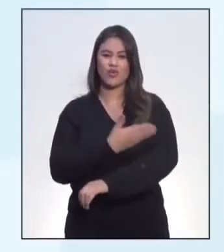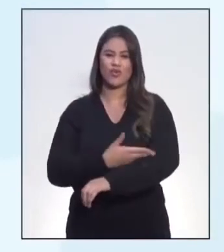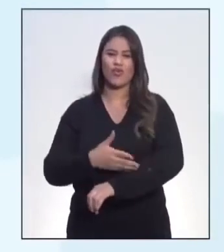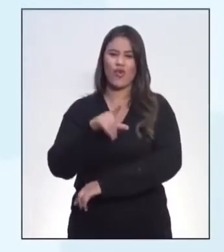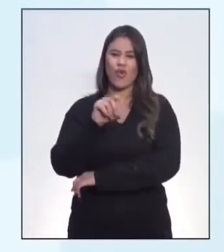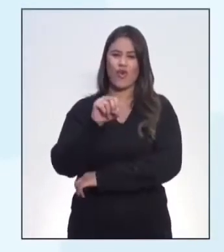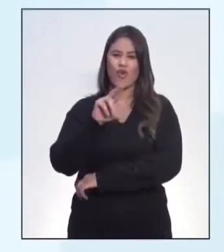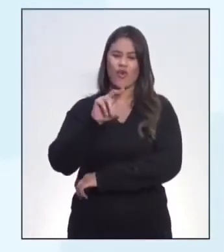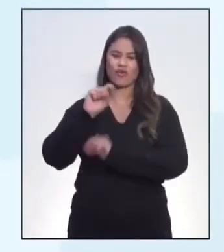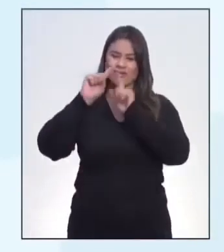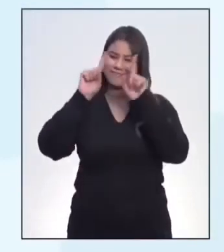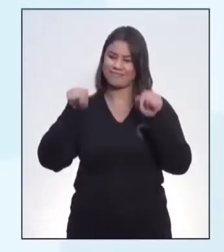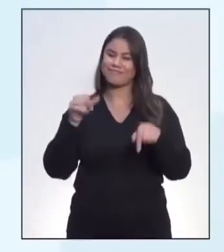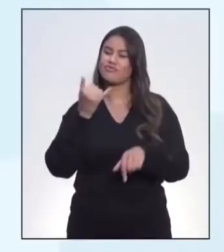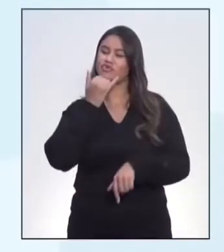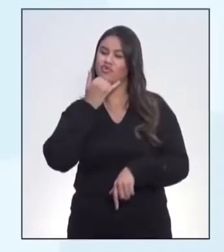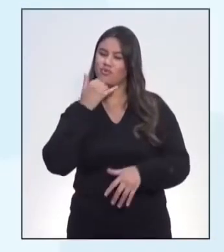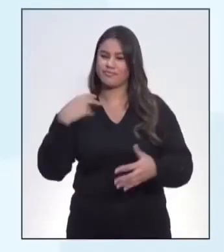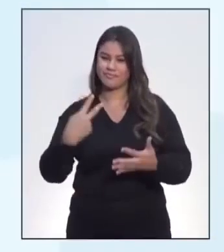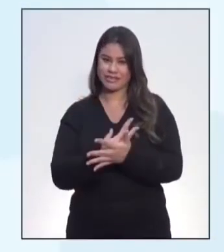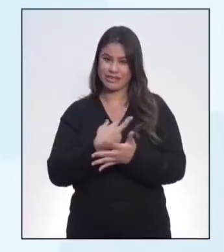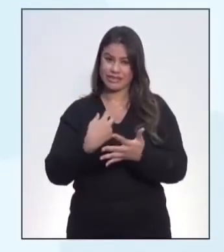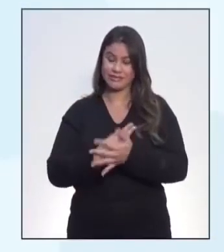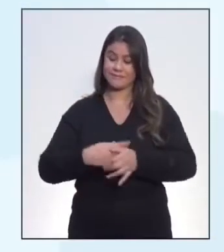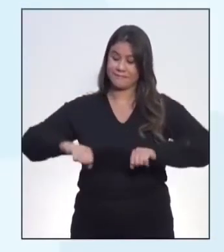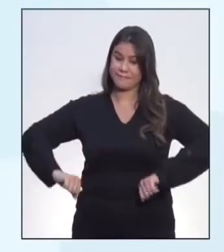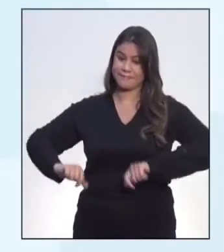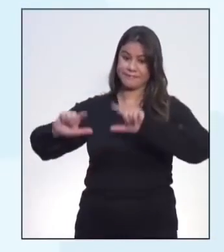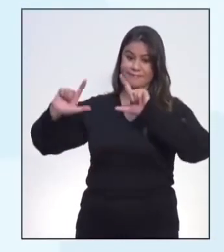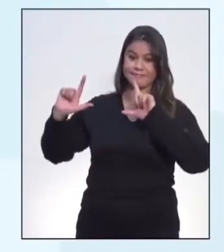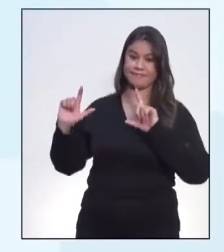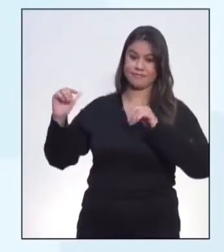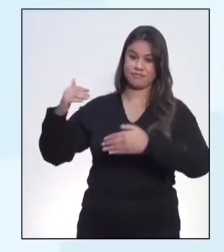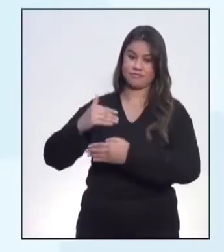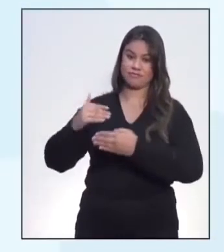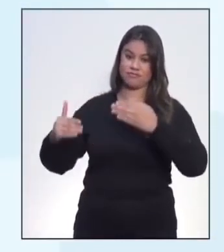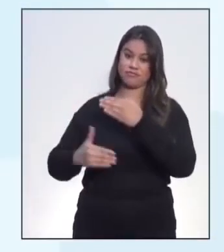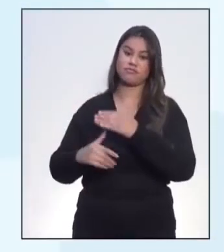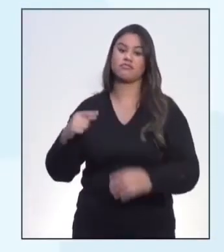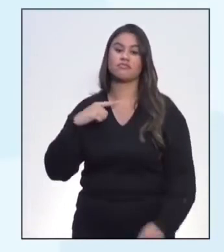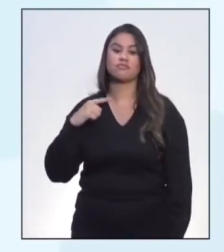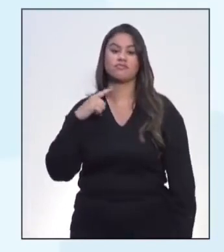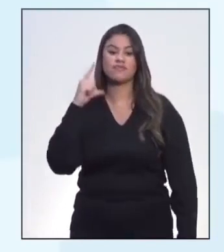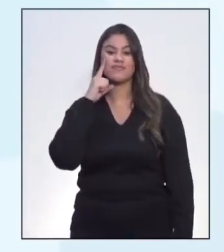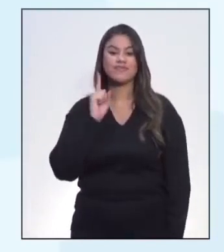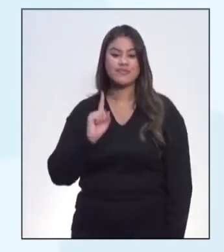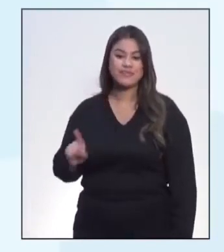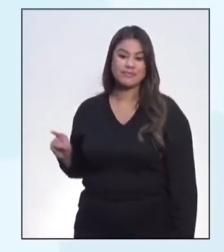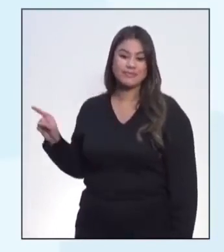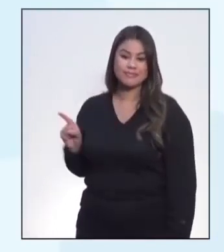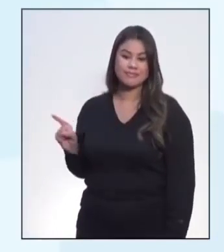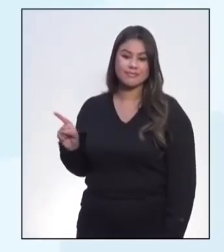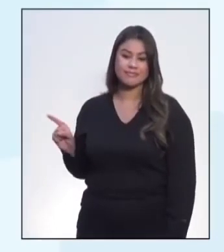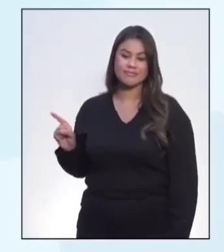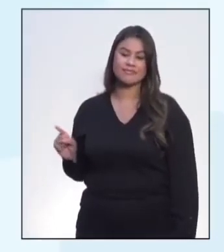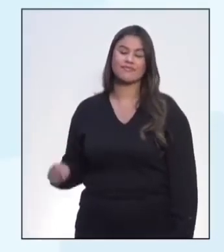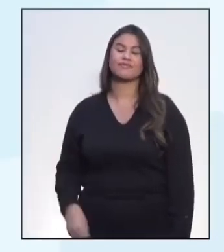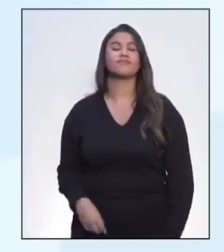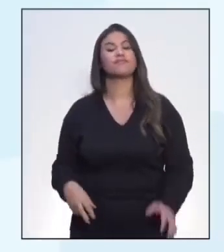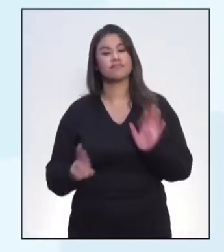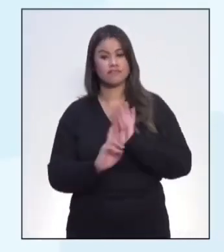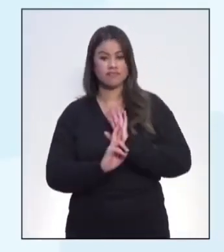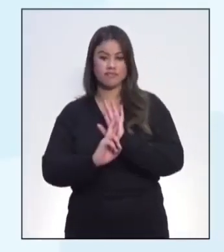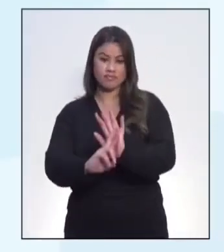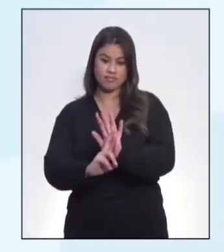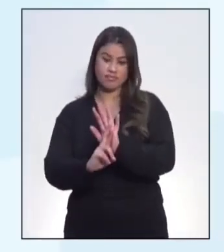professor. Mania de professor. O que é que vocês têm? A gente tem uma situação que representa um infográfico, não